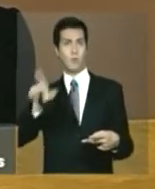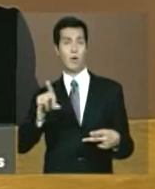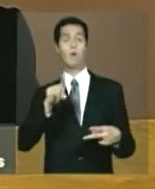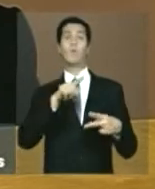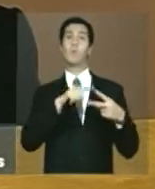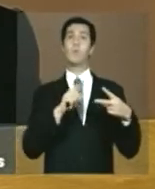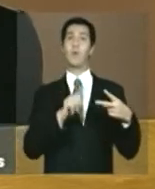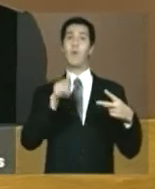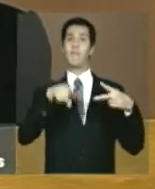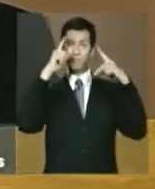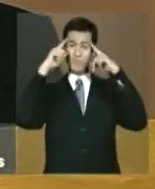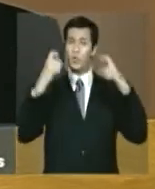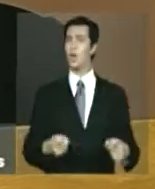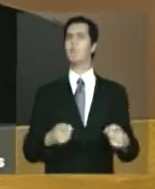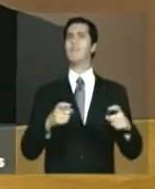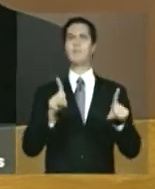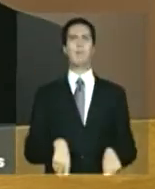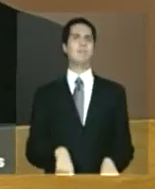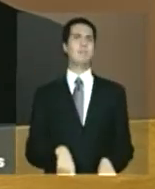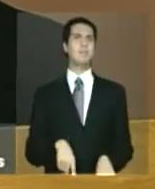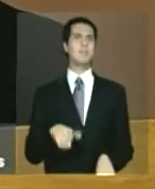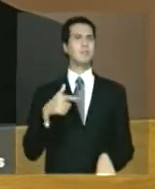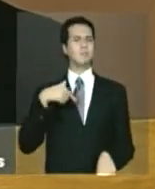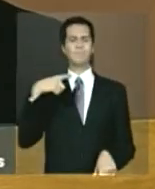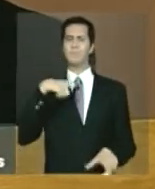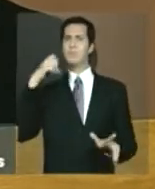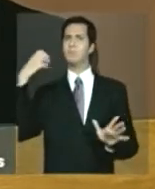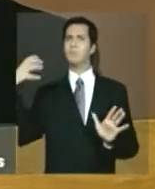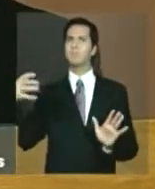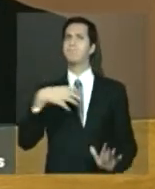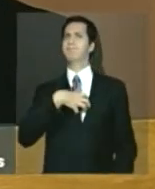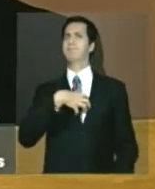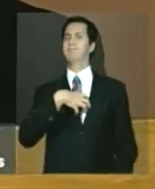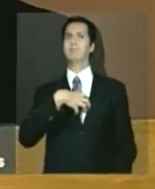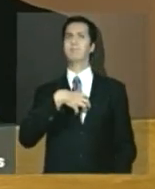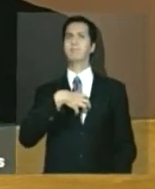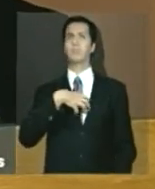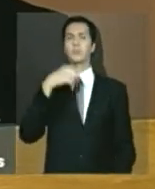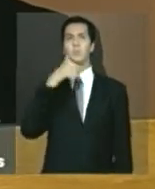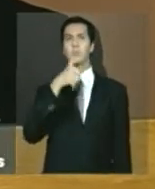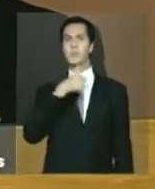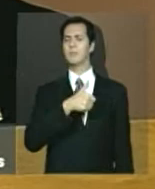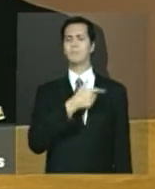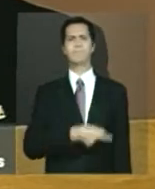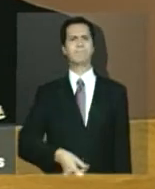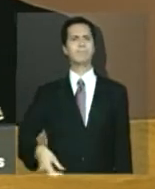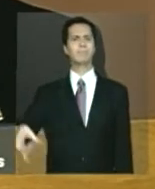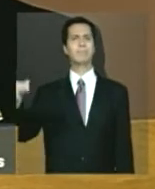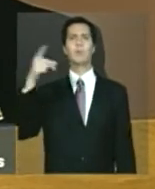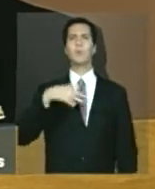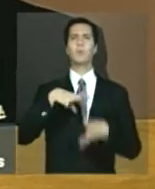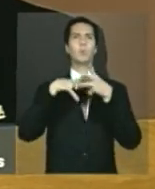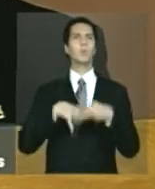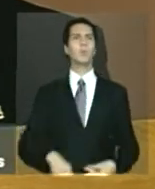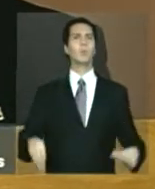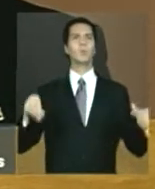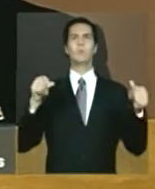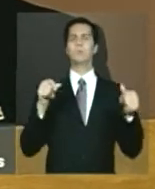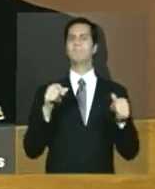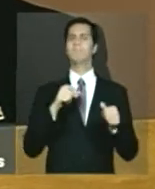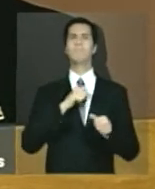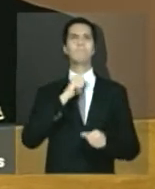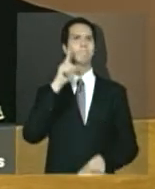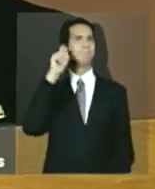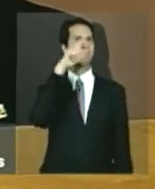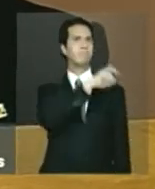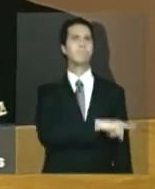momento significa uma cicatriz que as mulheres T muita dificuldade de